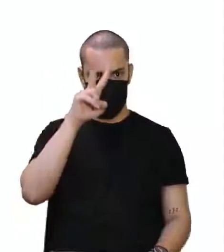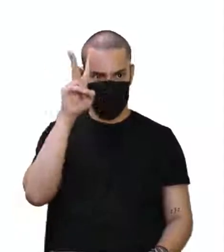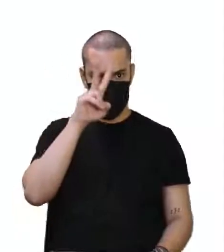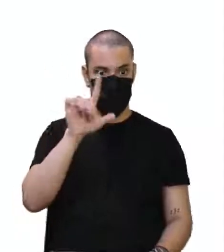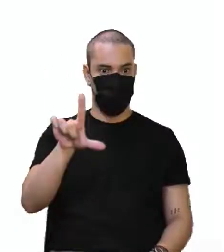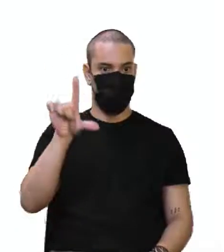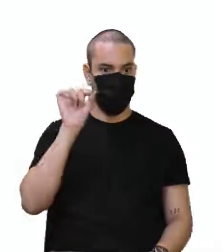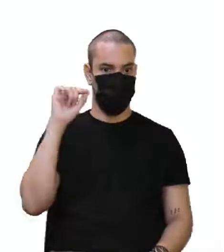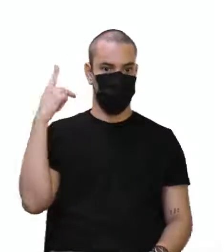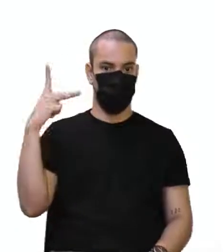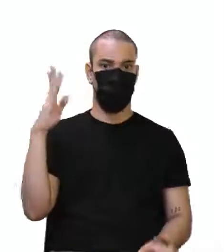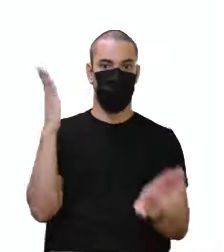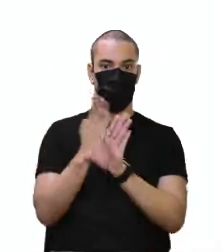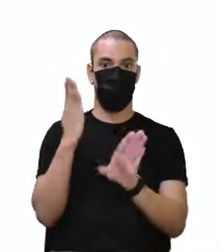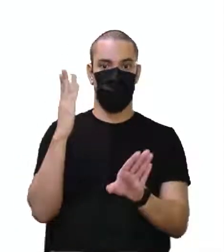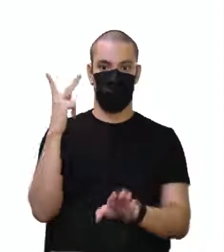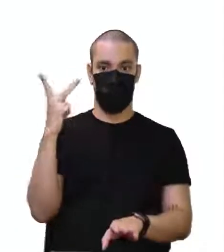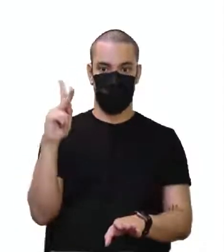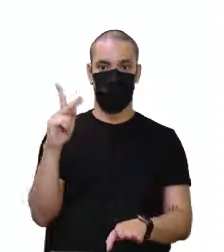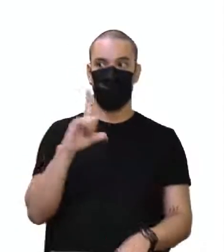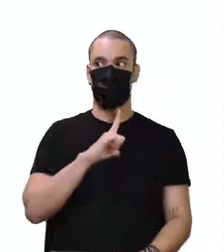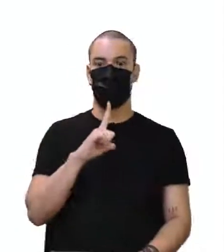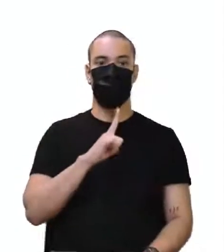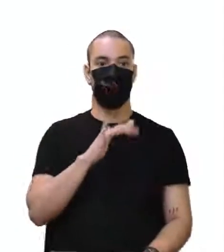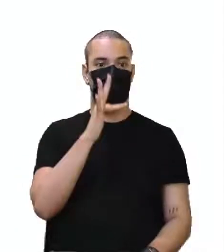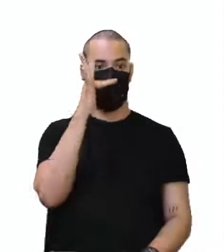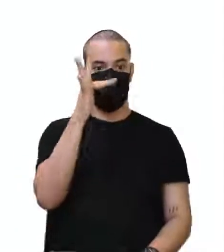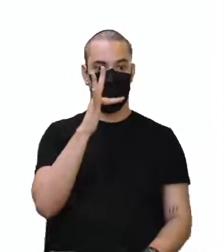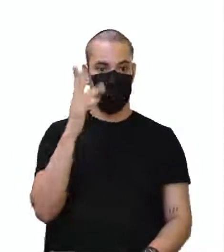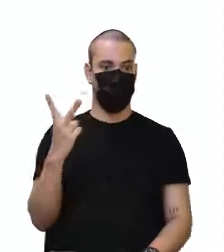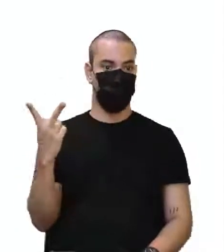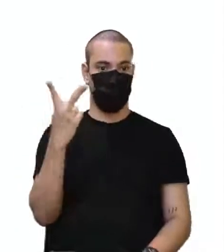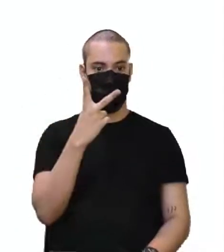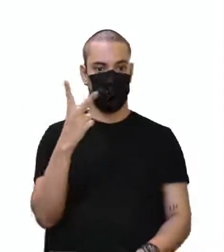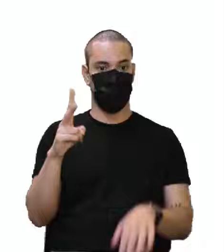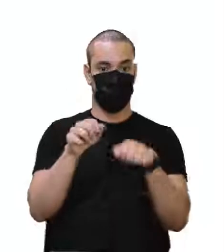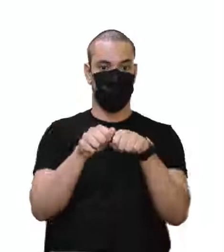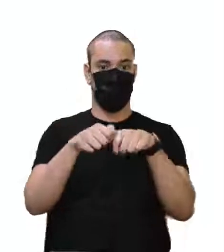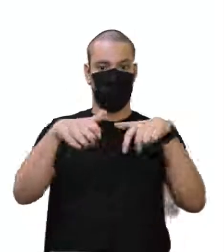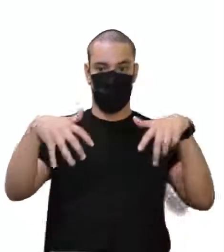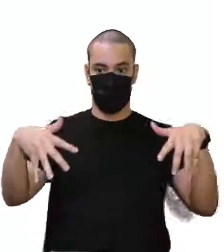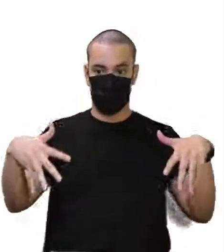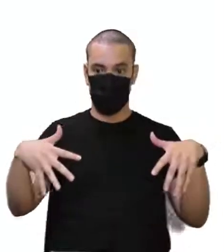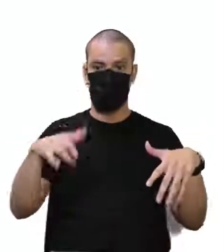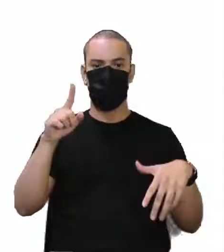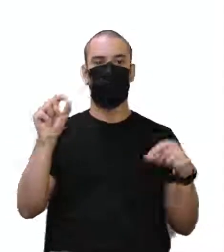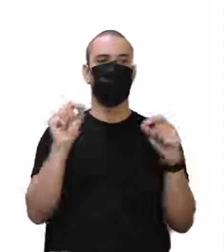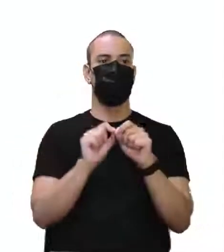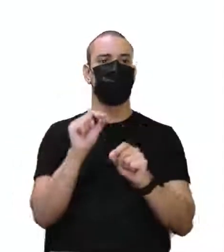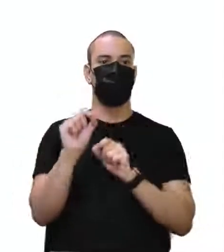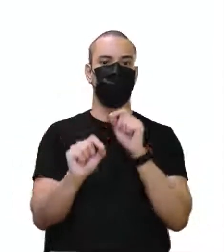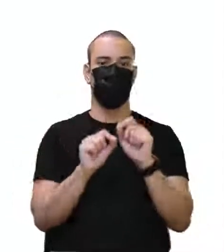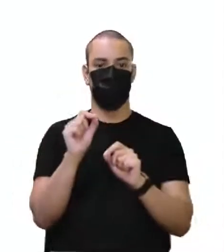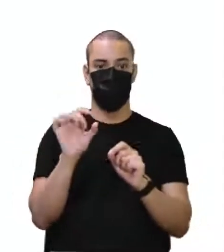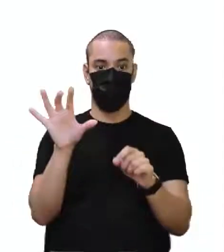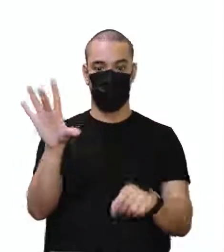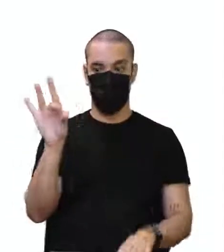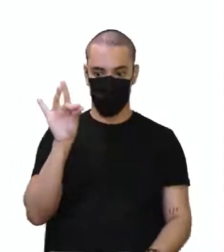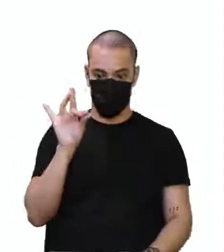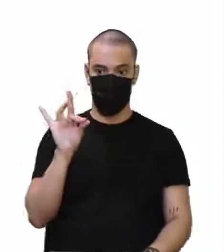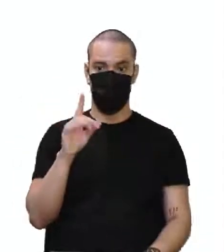Pisum sativa justamente por isso, porque ela tem flores com as 2 estruturas, masculino e feminino. Aí ele pegou esse